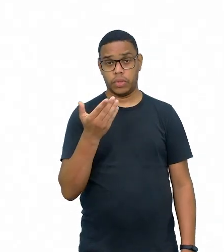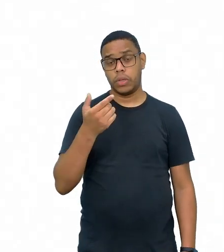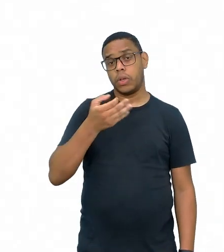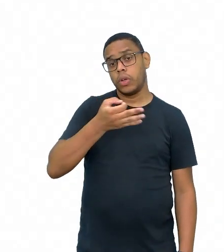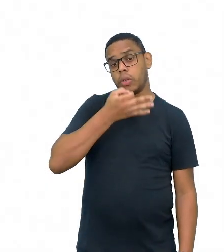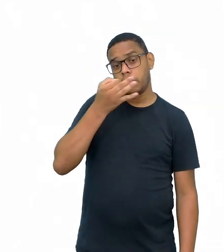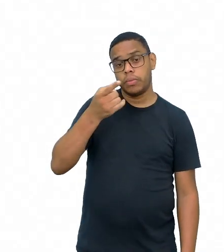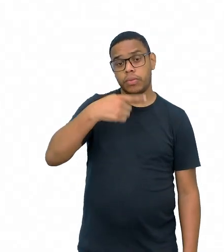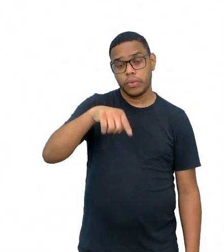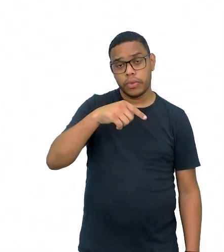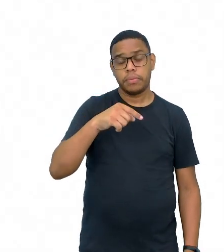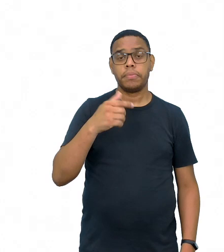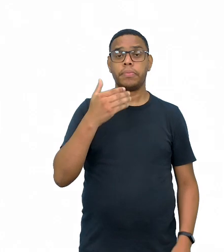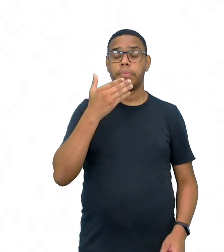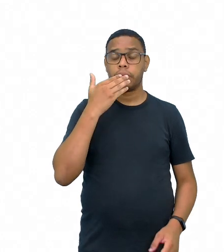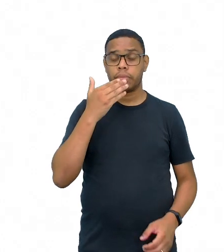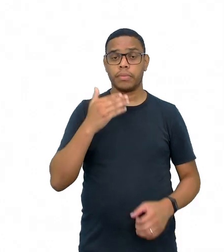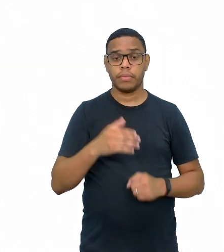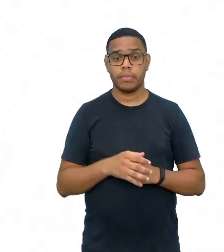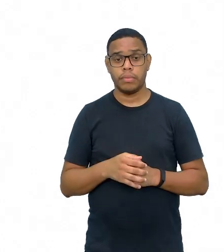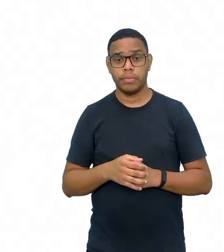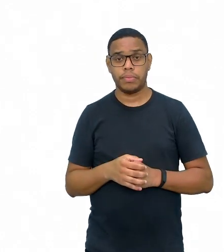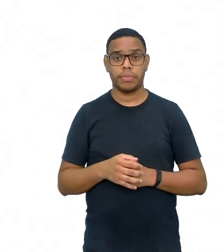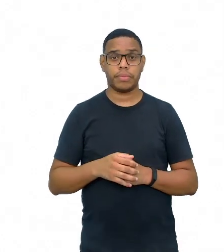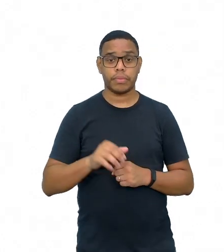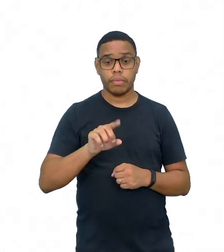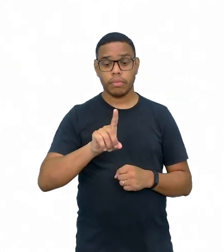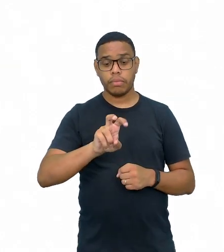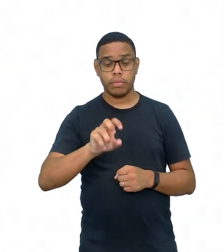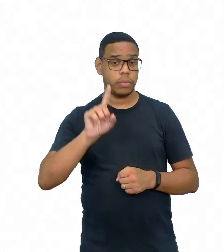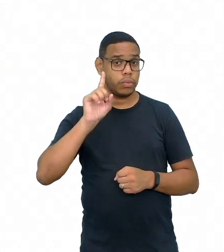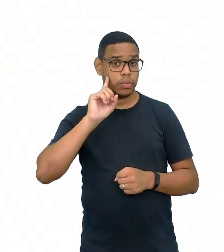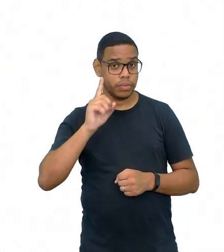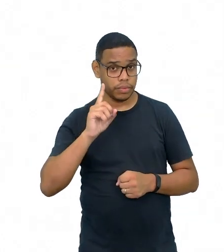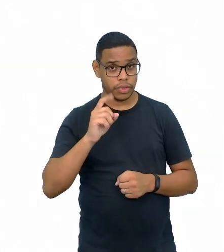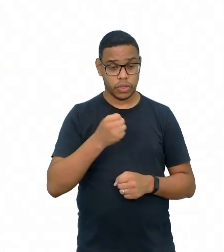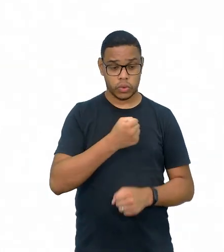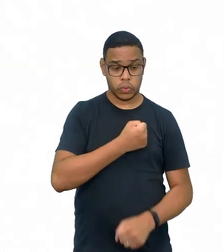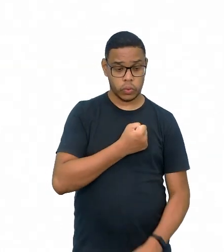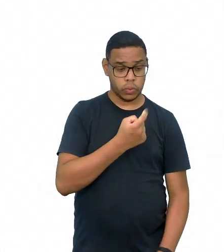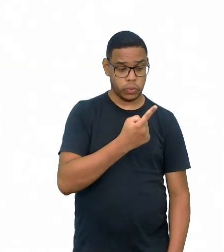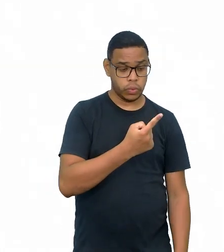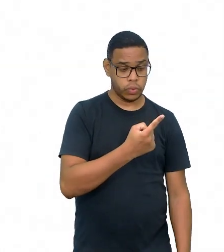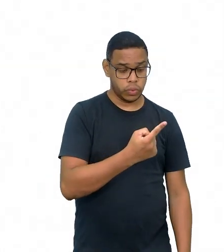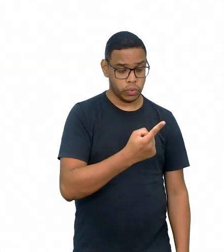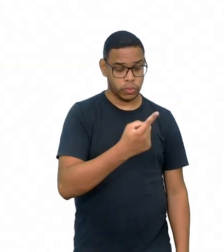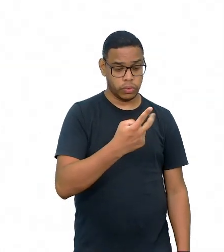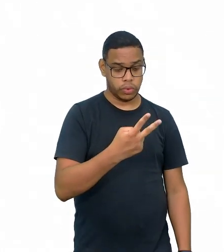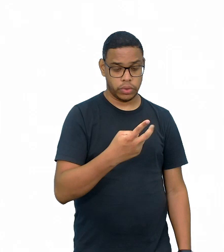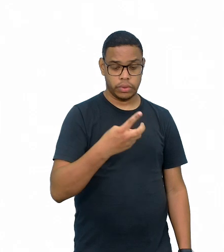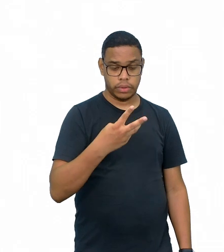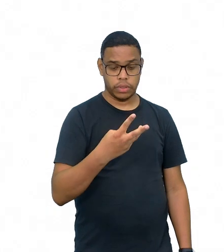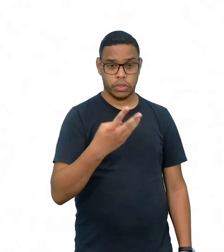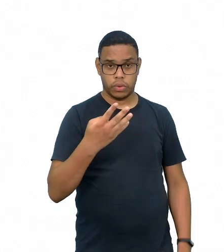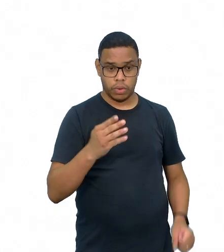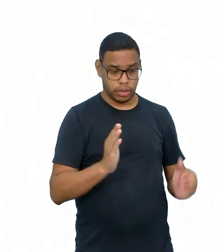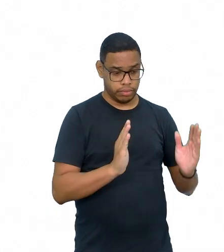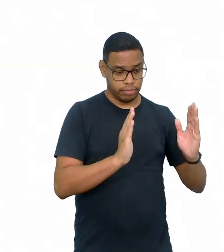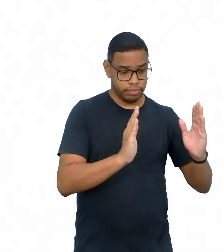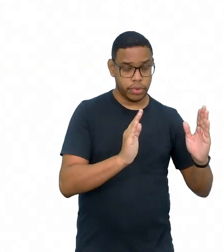é dividir, né? Para 15 dias, eu trabalho com a aula 1 e 2, 3 e 4, e para a